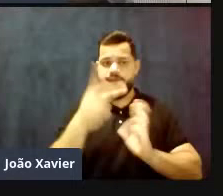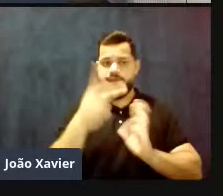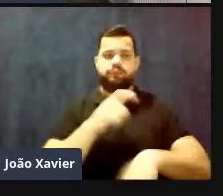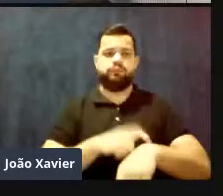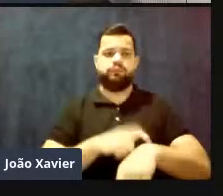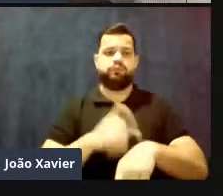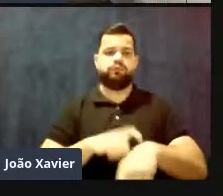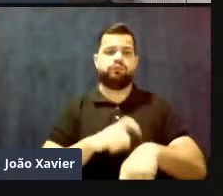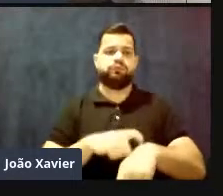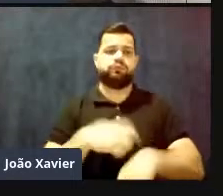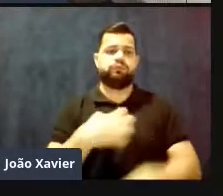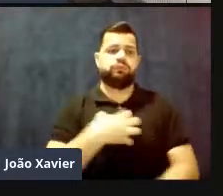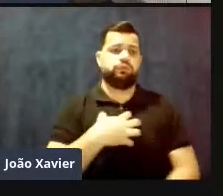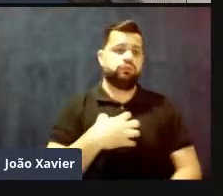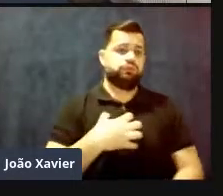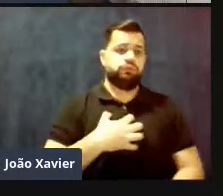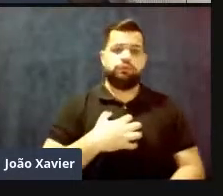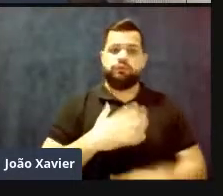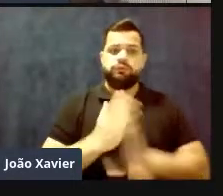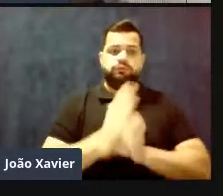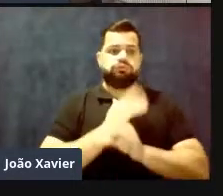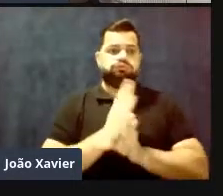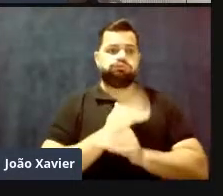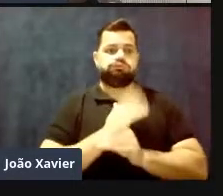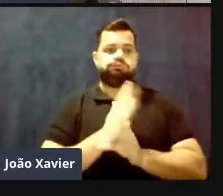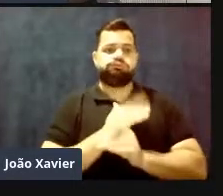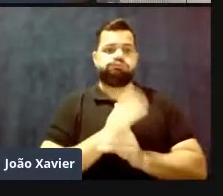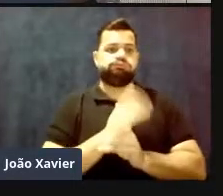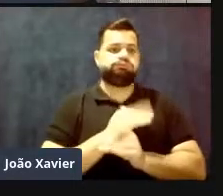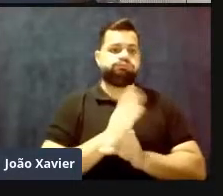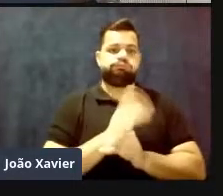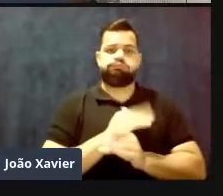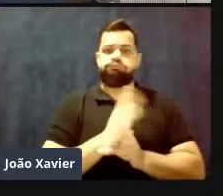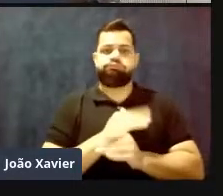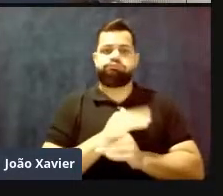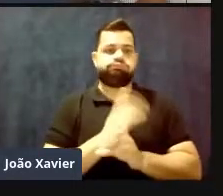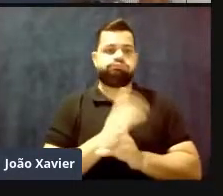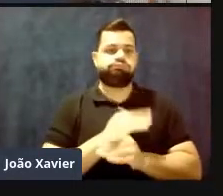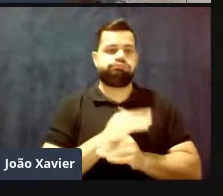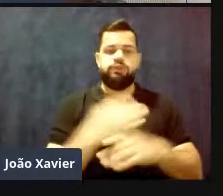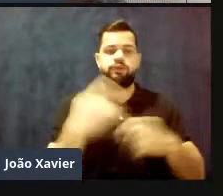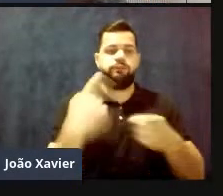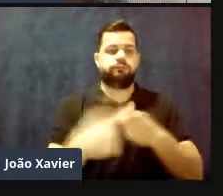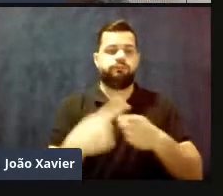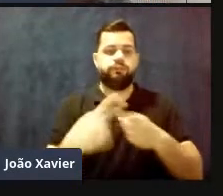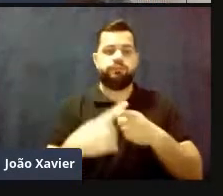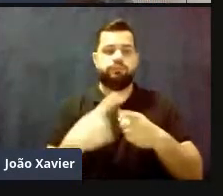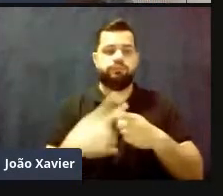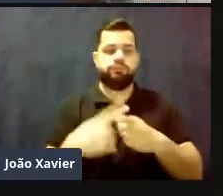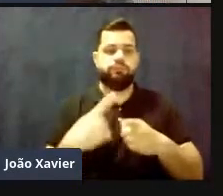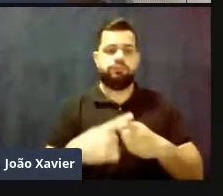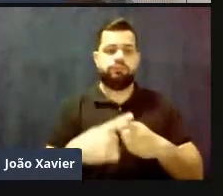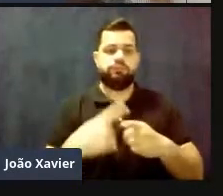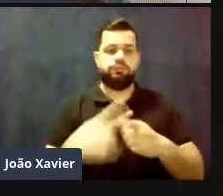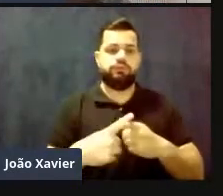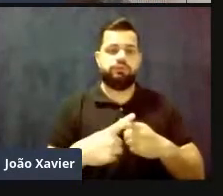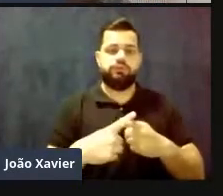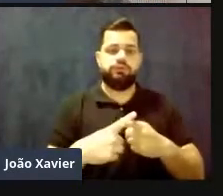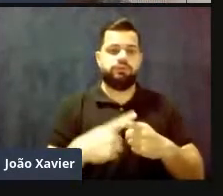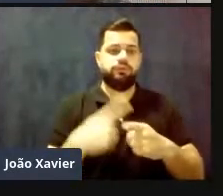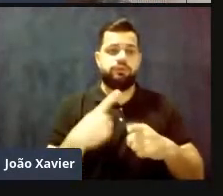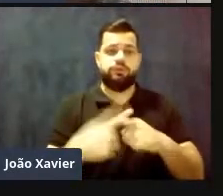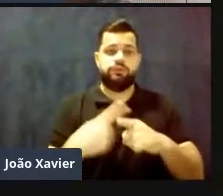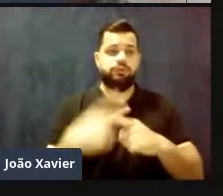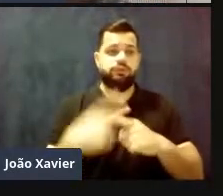senti um pouco deslocado. A nossa UTI já estava iniciando seus processos de funcionamento, a gente já estava fazendo esse levantamento de material para conseguir trabalhar